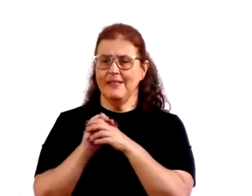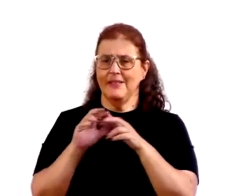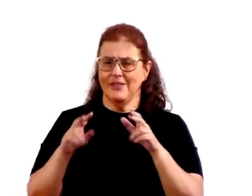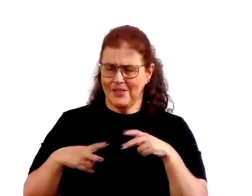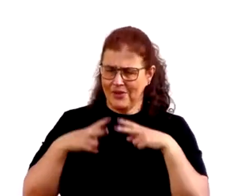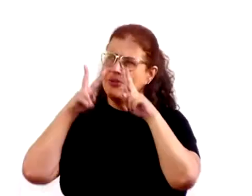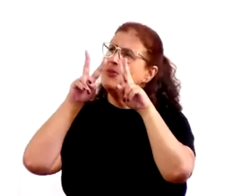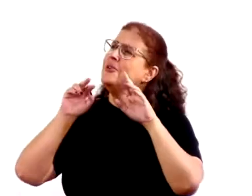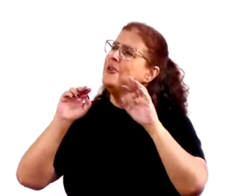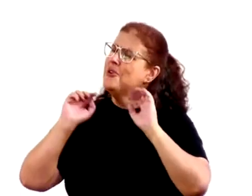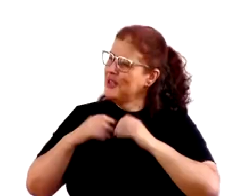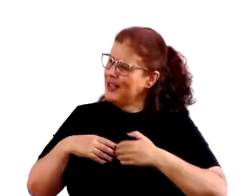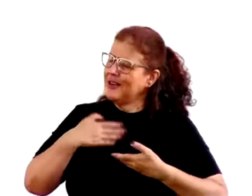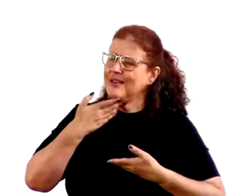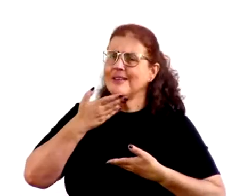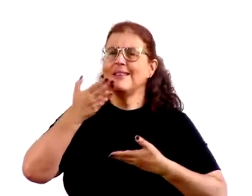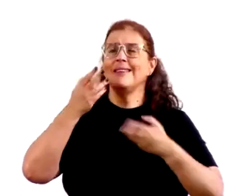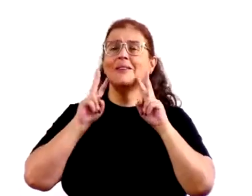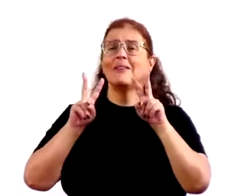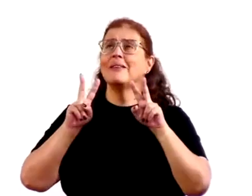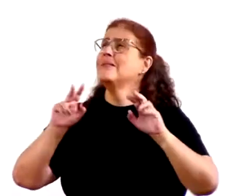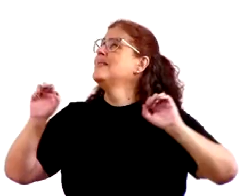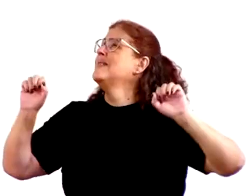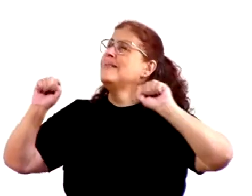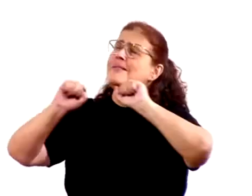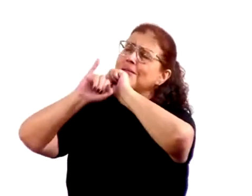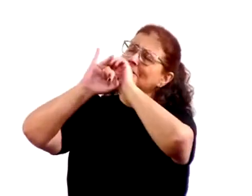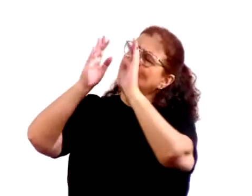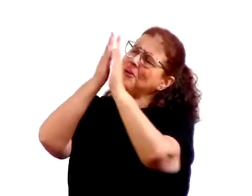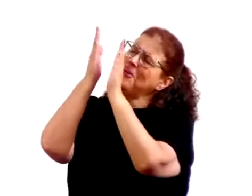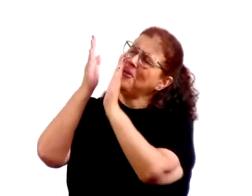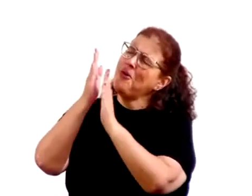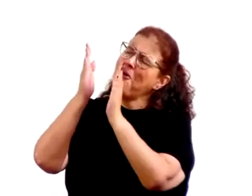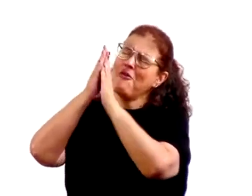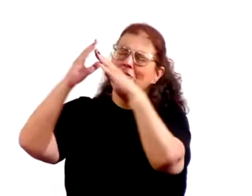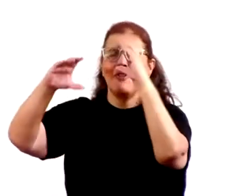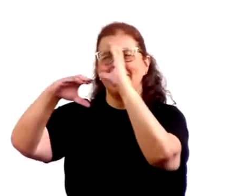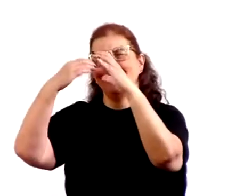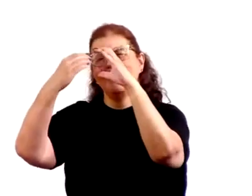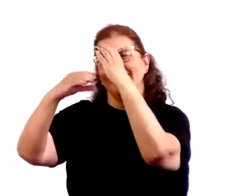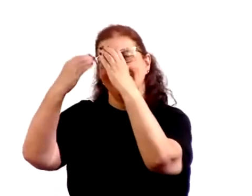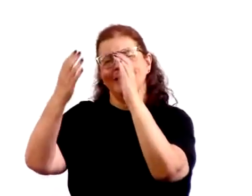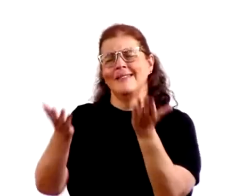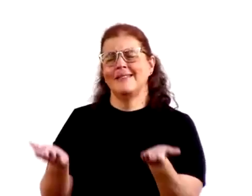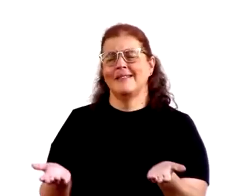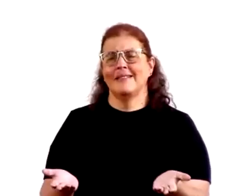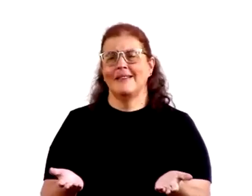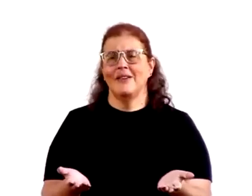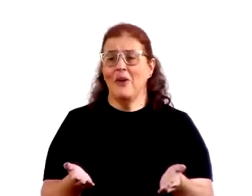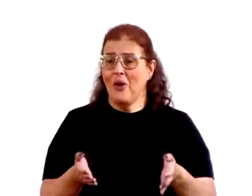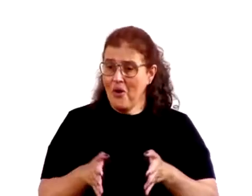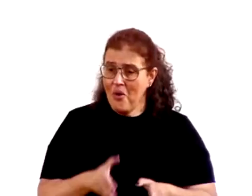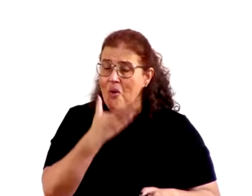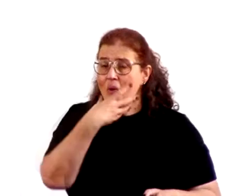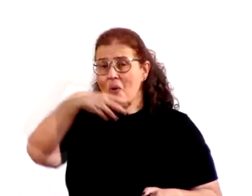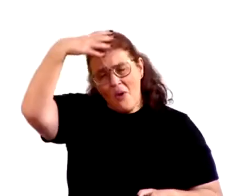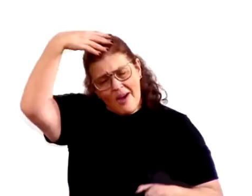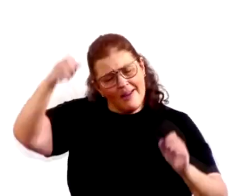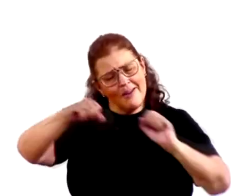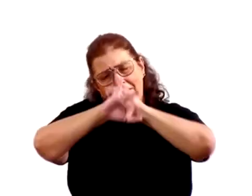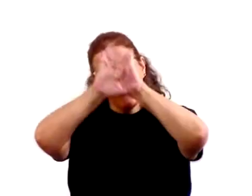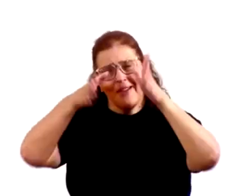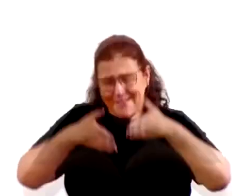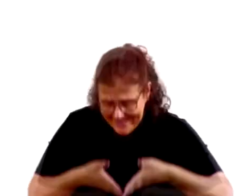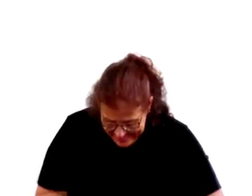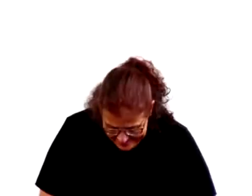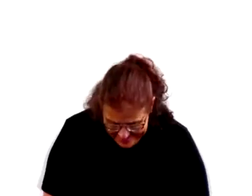louvem, cantem, o digno Rei da Glória nasceu e voltará. Logo,